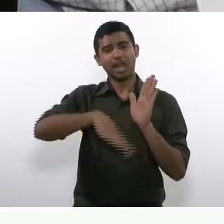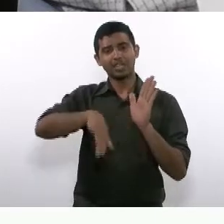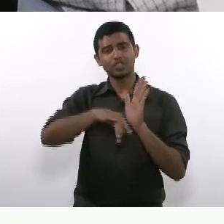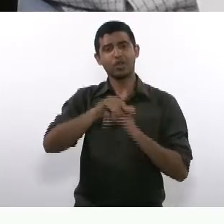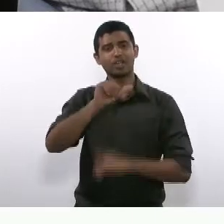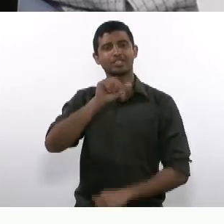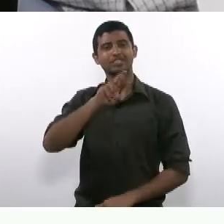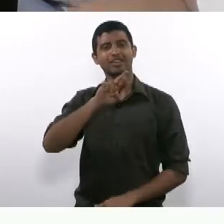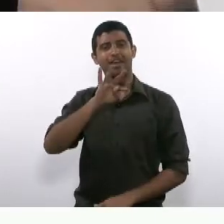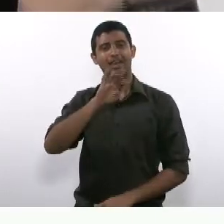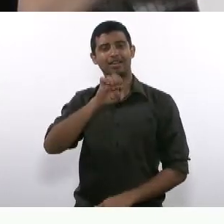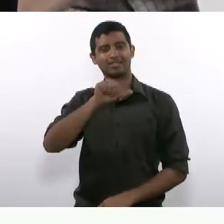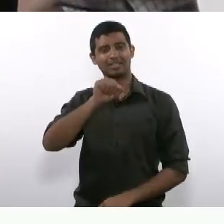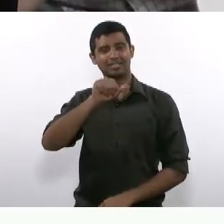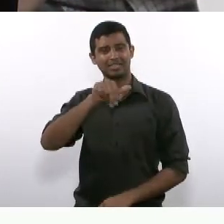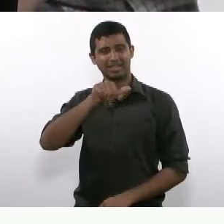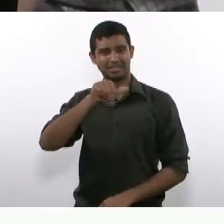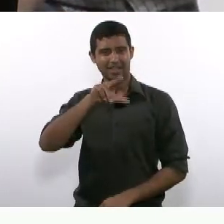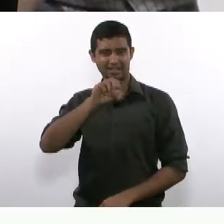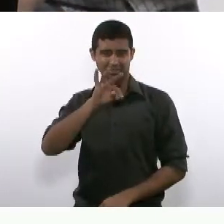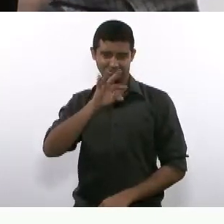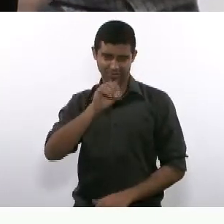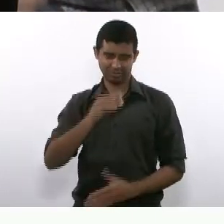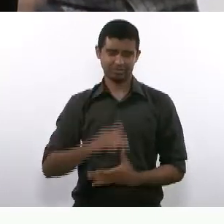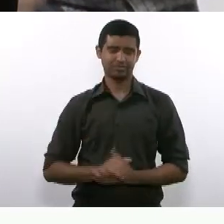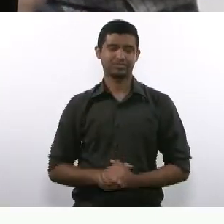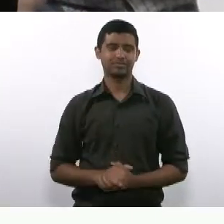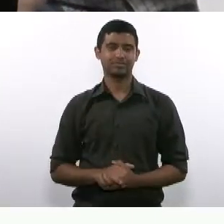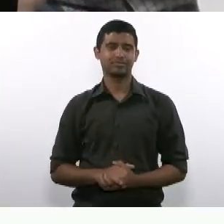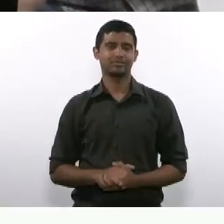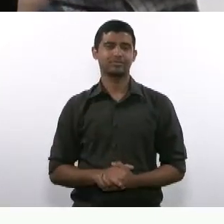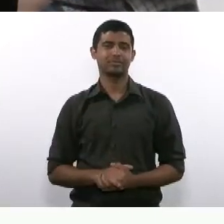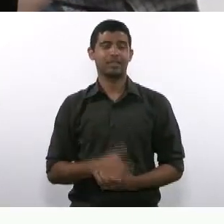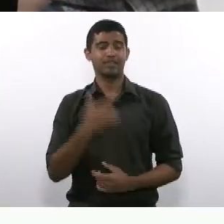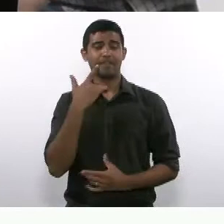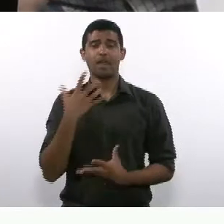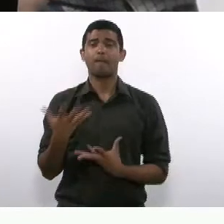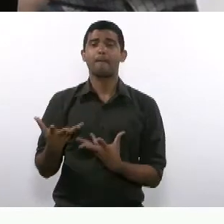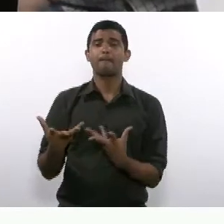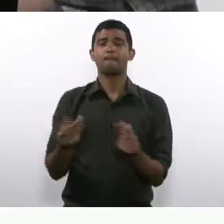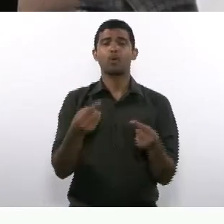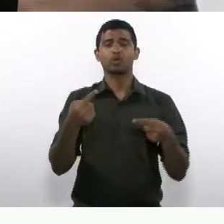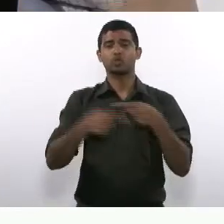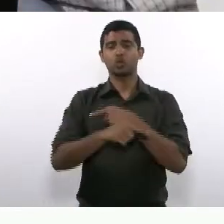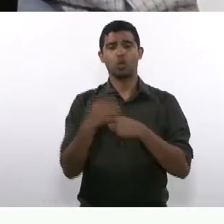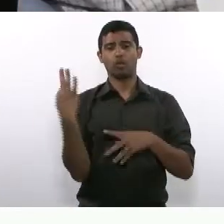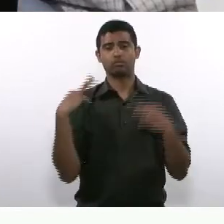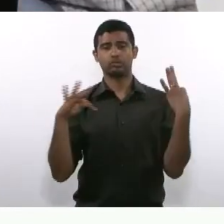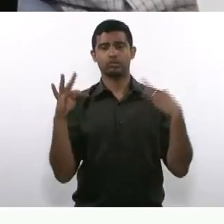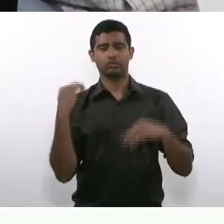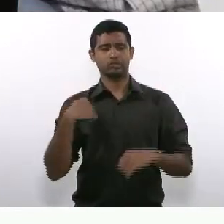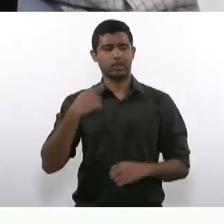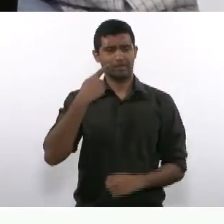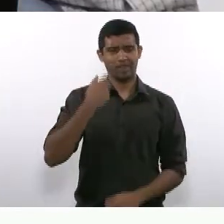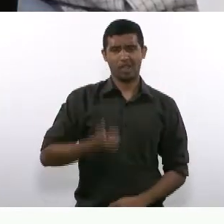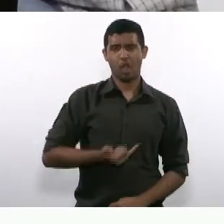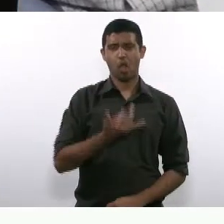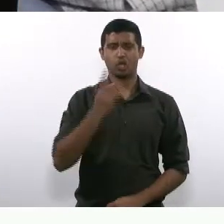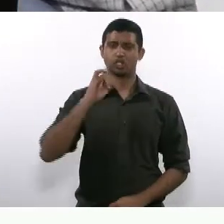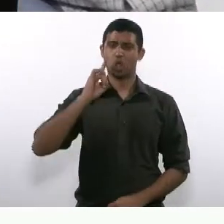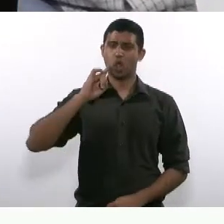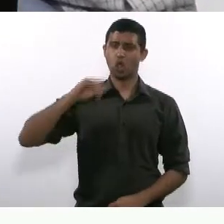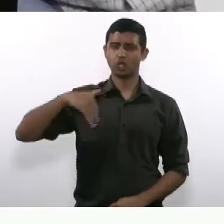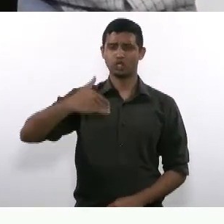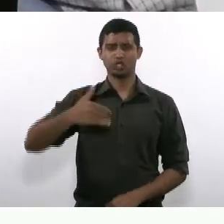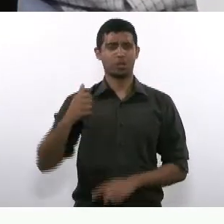A gente não imagina, as pessoas que não são ligadas ao turismo, a quantidade de turistas que visitam diariamente o